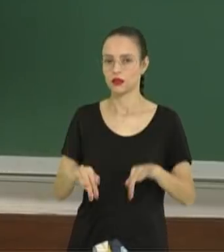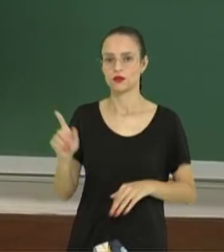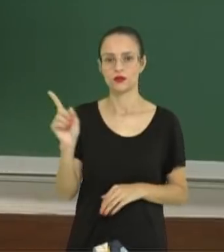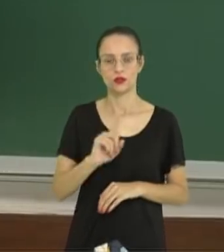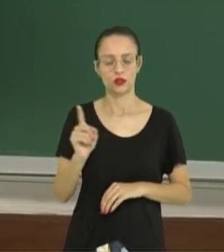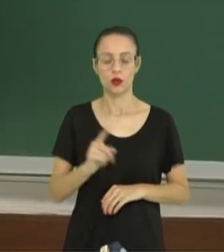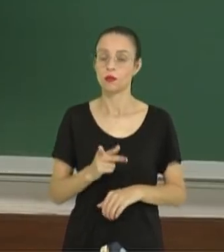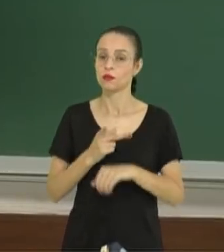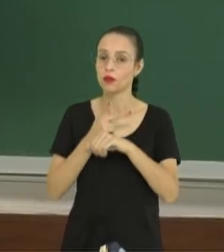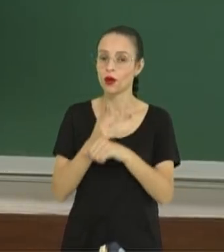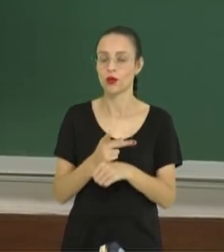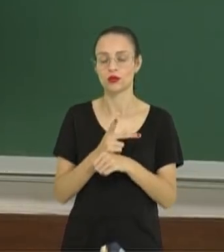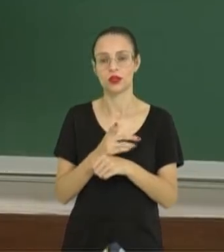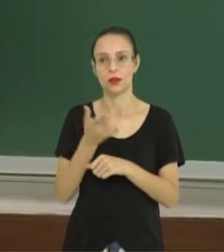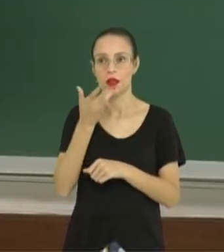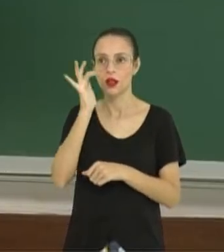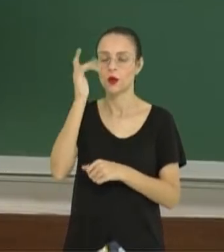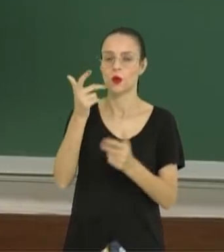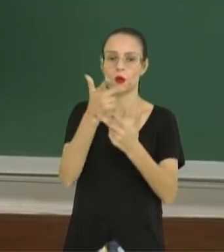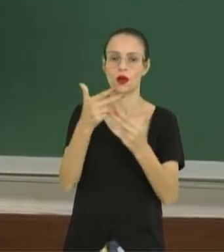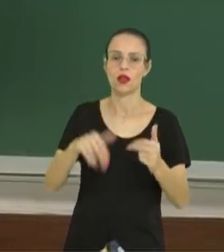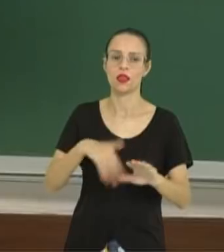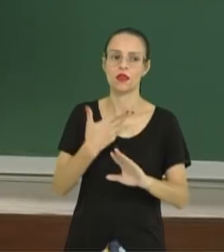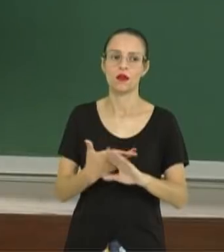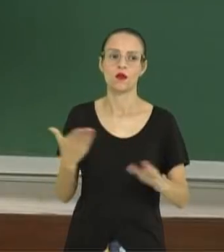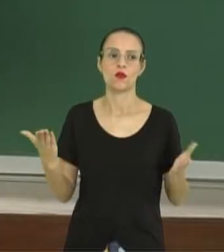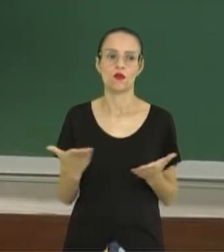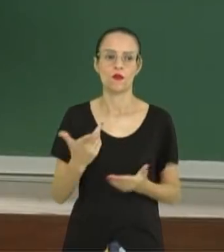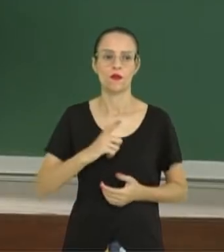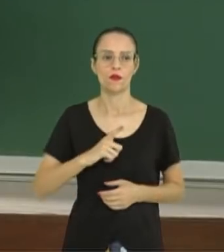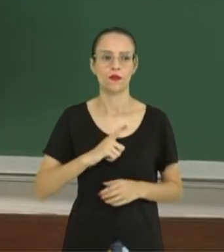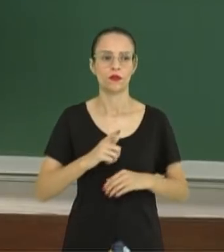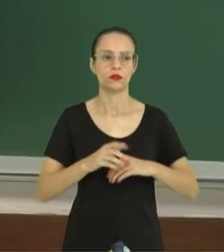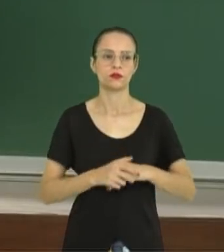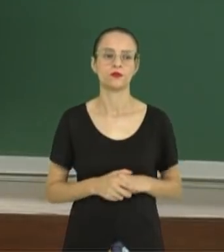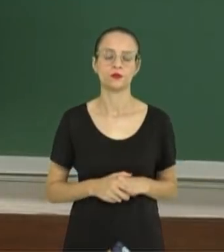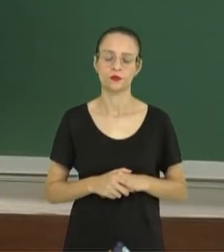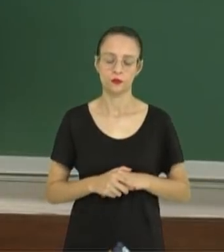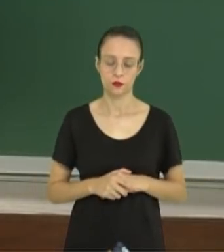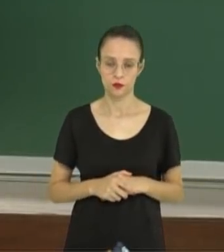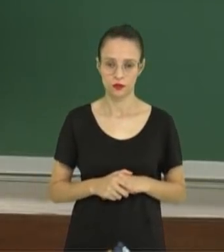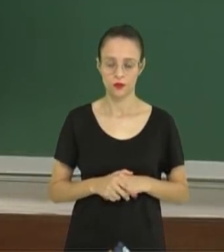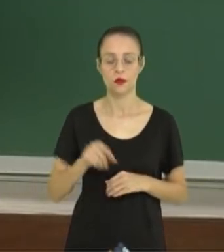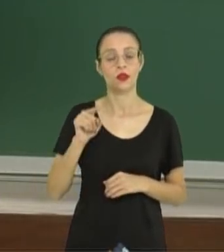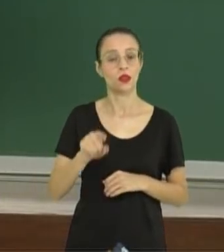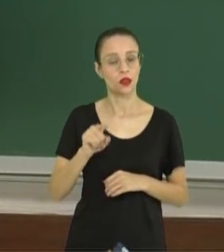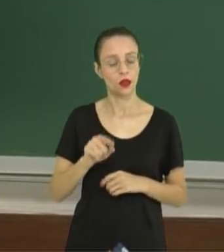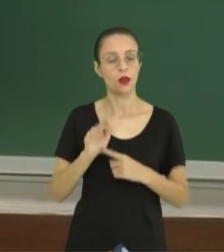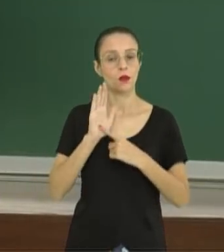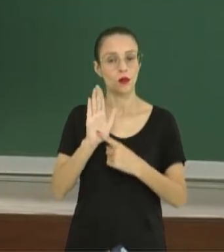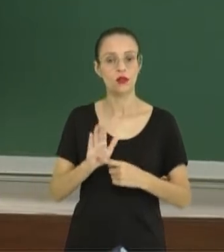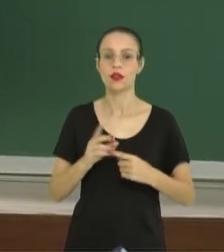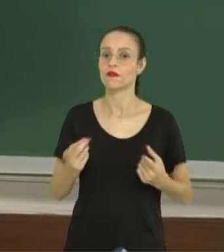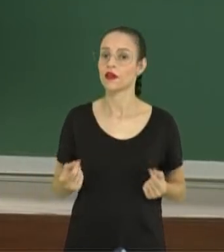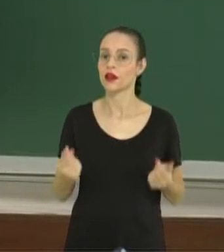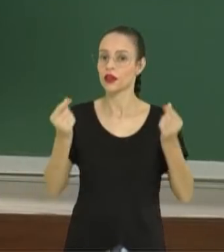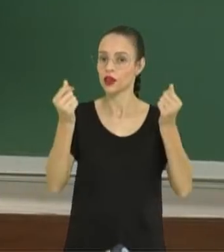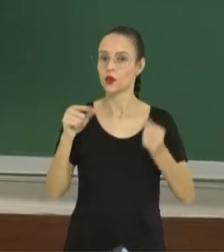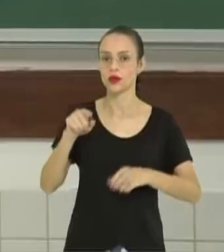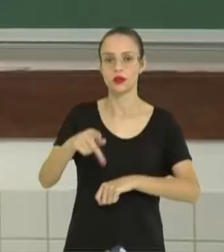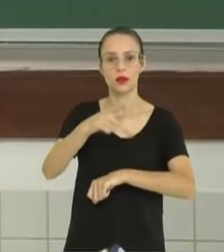planeta, né? A busca pelos metais preciosos, ela ainda existe, é muito grande. E isso determinava o quão rico seria aquele